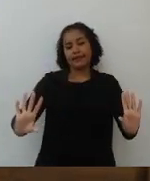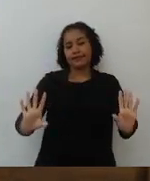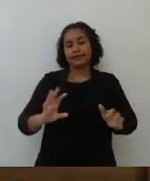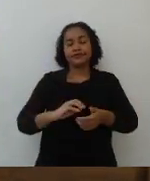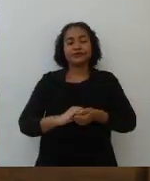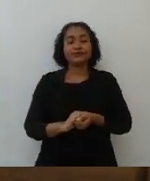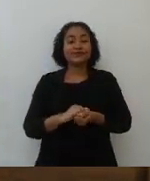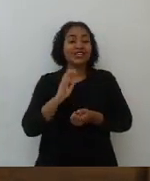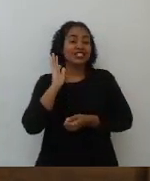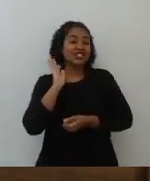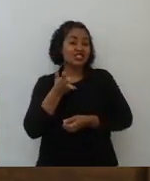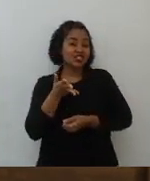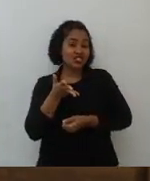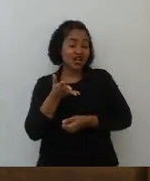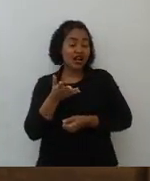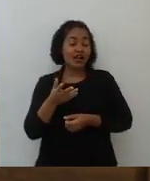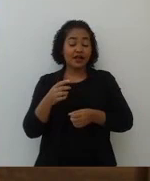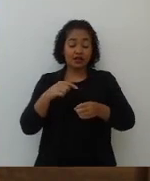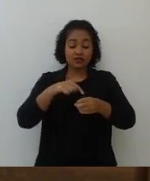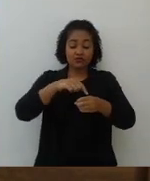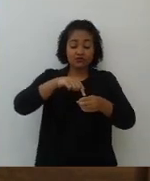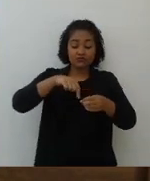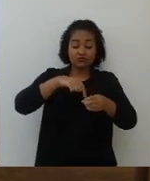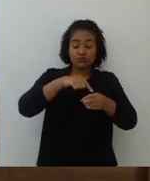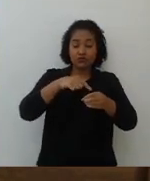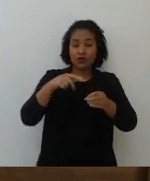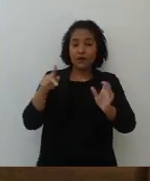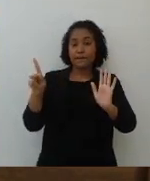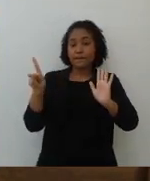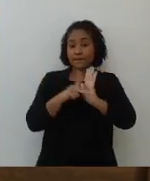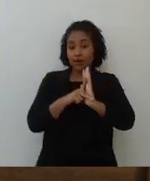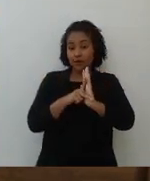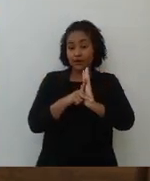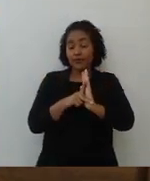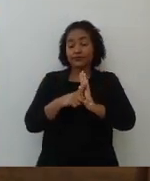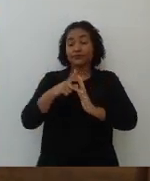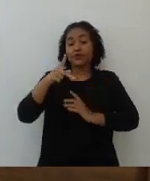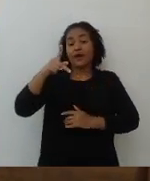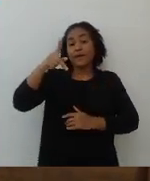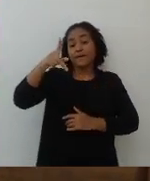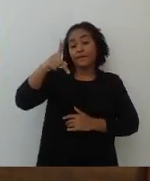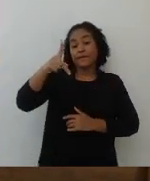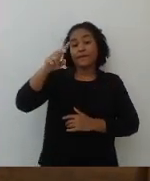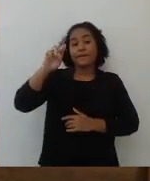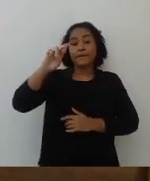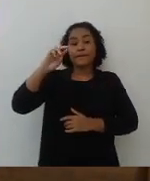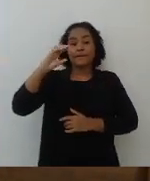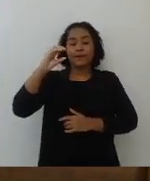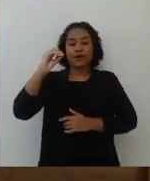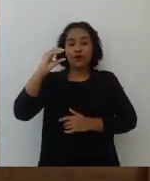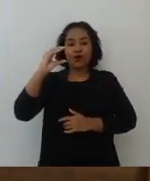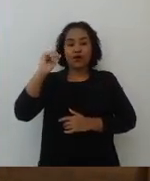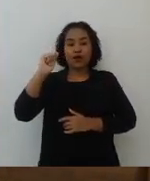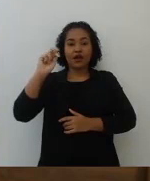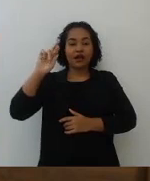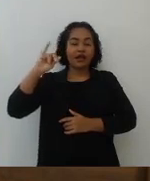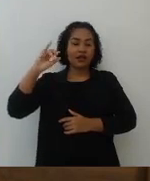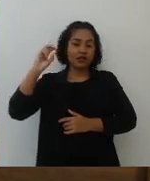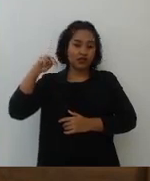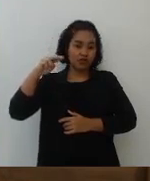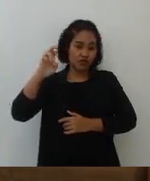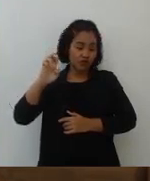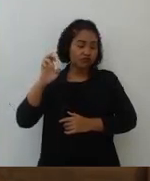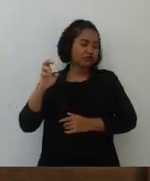bactéria. Já o citoplasma das células procarióticas, que são aquelas células mais complexas, como a célula animal, a